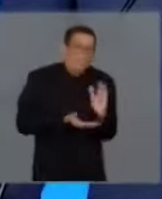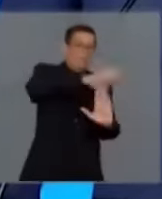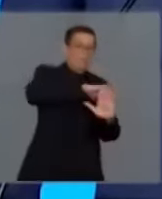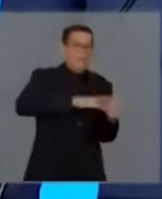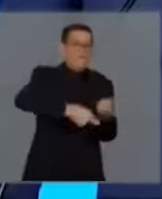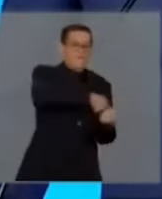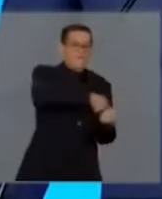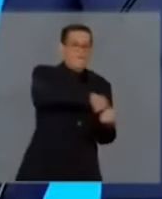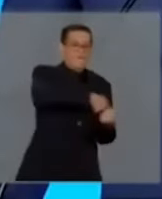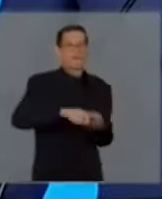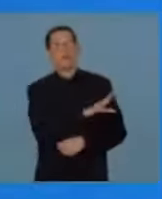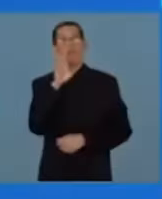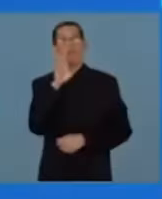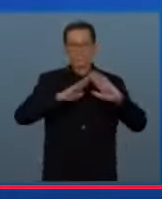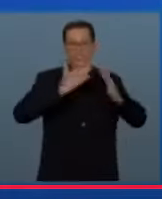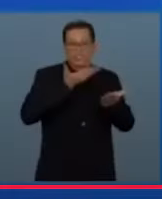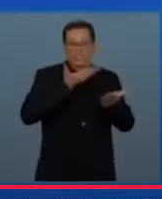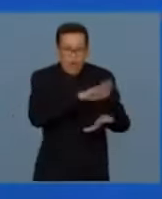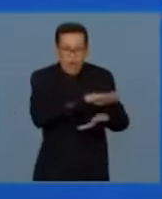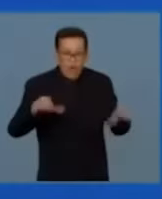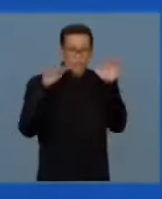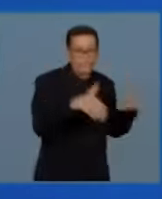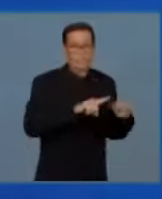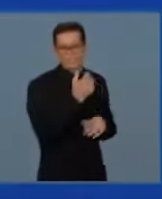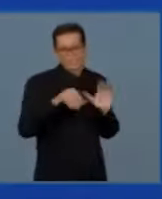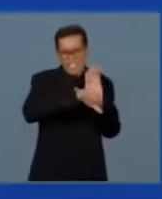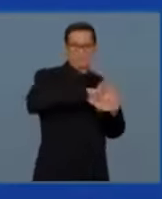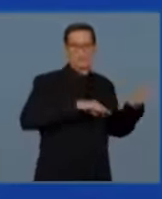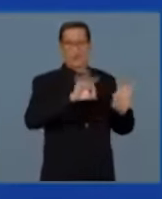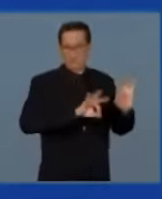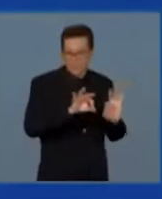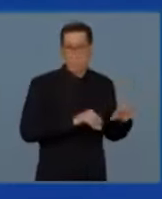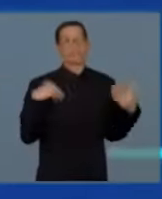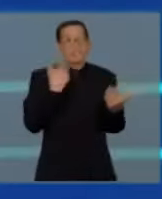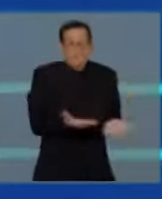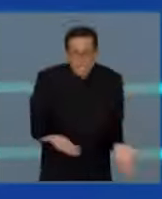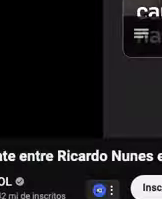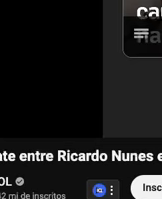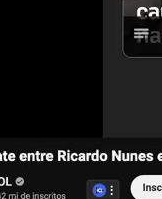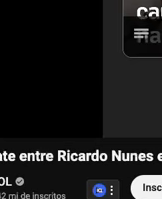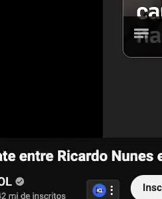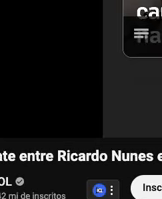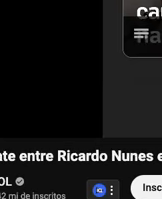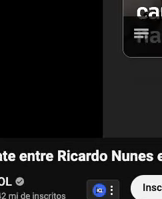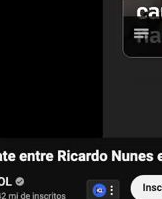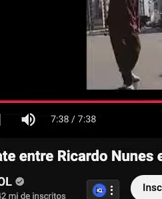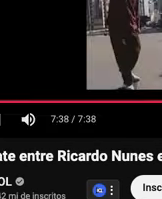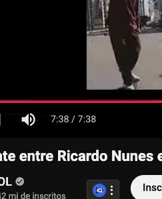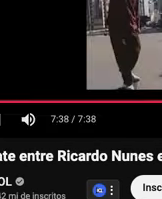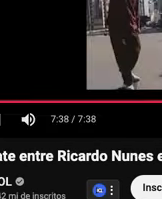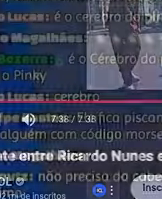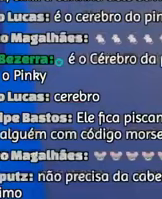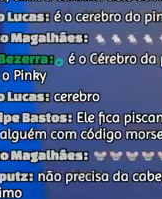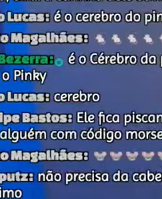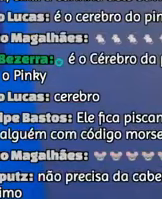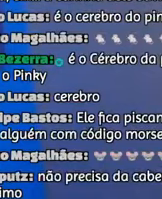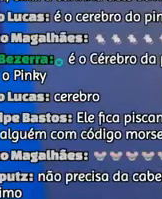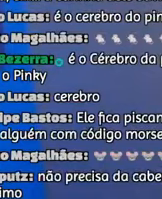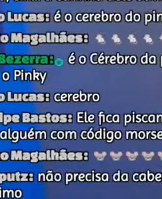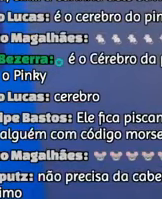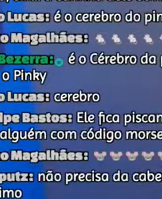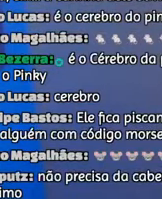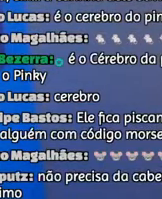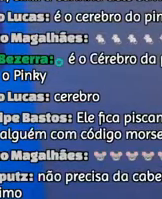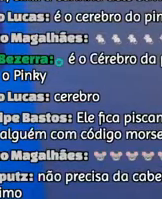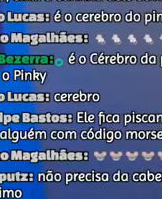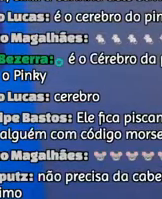máfia da creche até crime organizado de esquemas de questões muito suspeitas e que agora na véspera eleição ele se desespera eu vou te falar hein o Mickey Mouse da